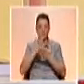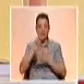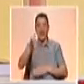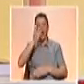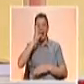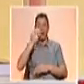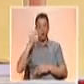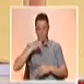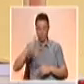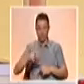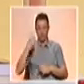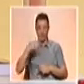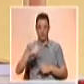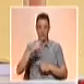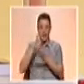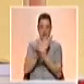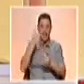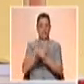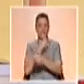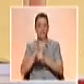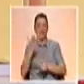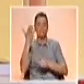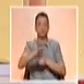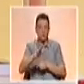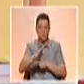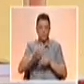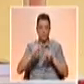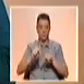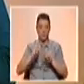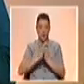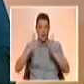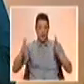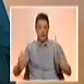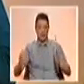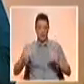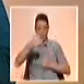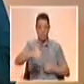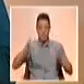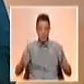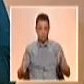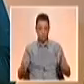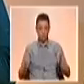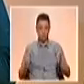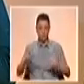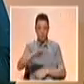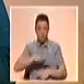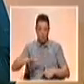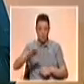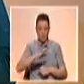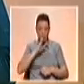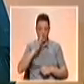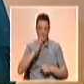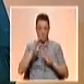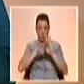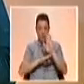água em Portugal em termos de setores de atividade, por exemplo? Nas grandes áreas, e o que está patente até no